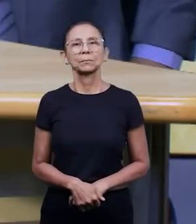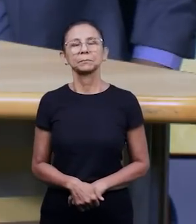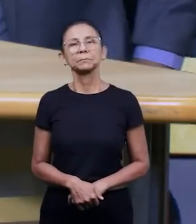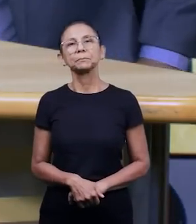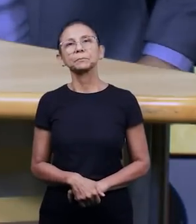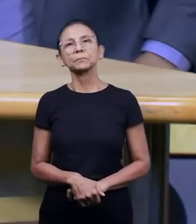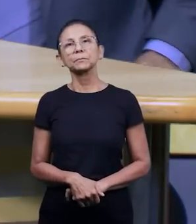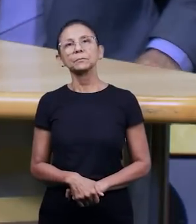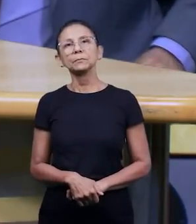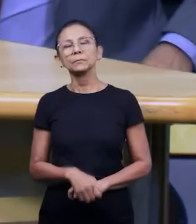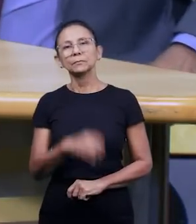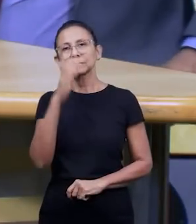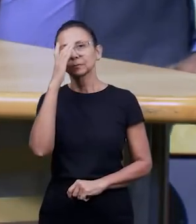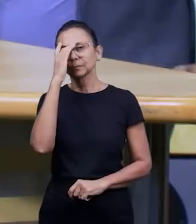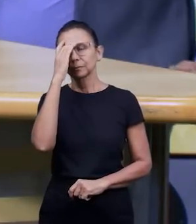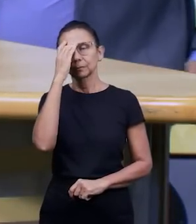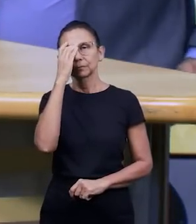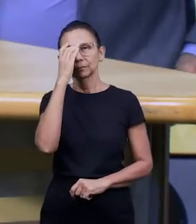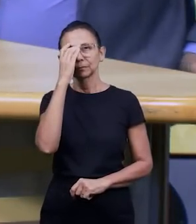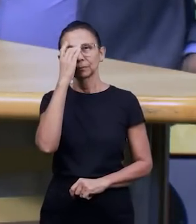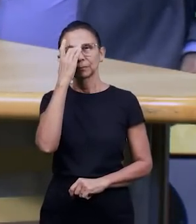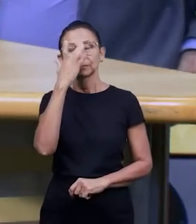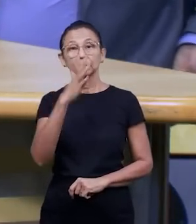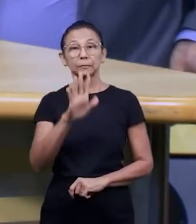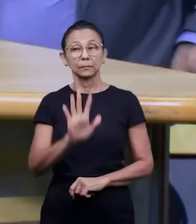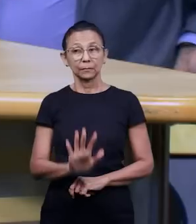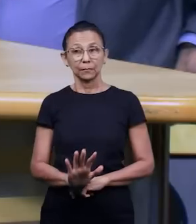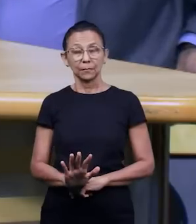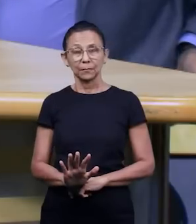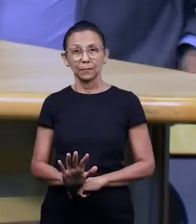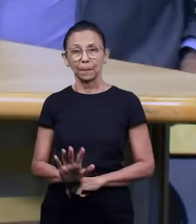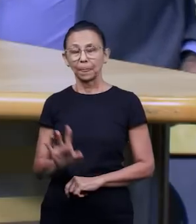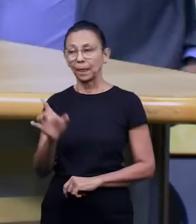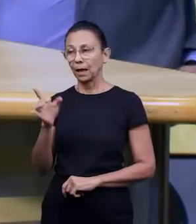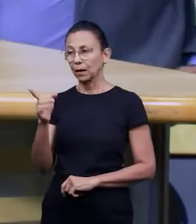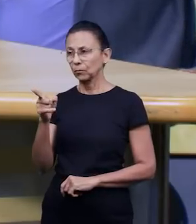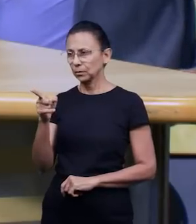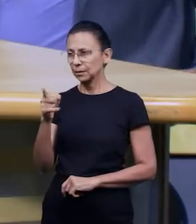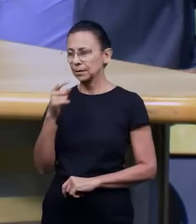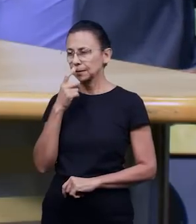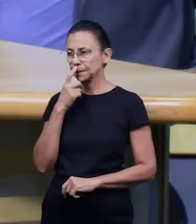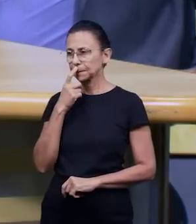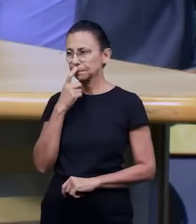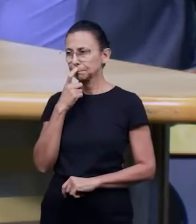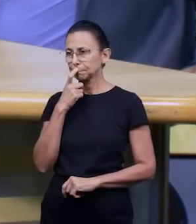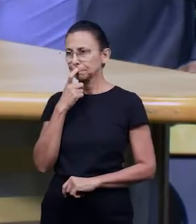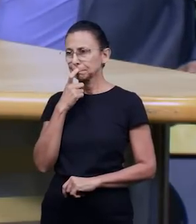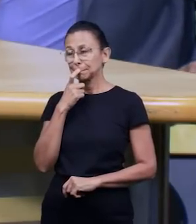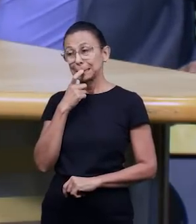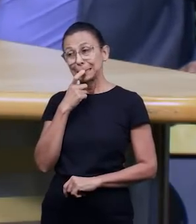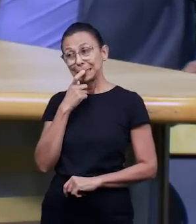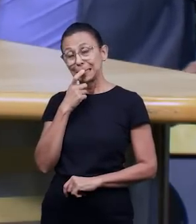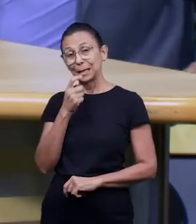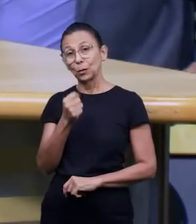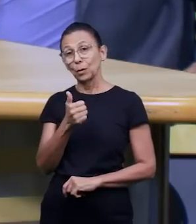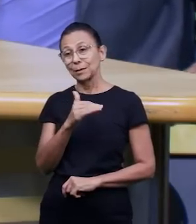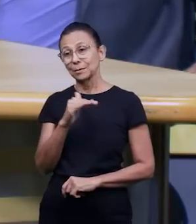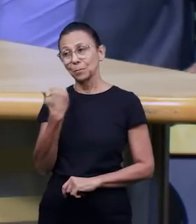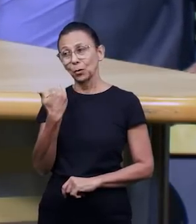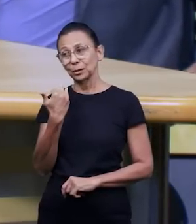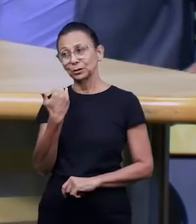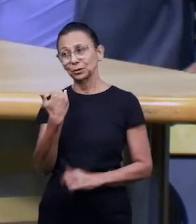todo o corpo, ou ele precisa ser extirpado. Você está entendendo? Então, isso é por